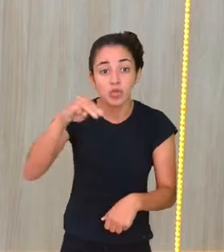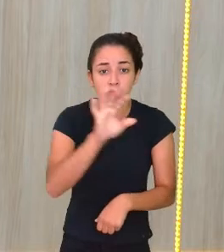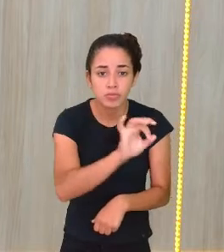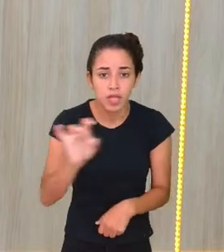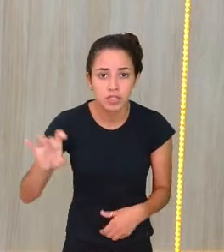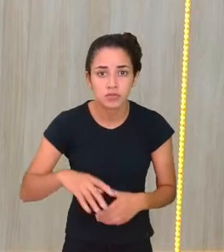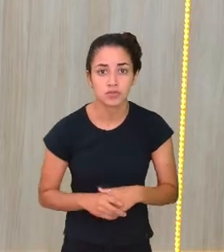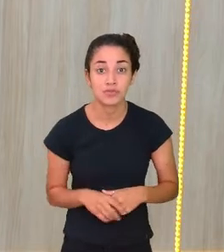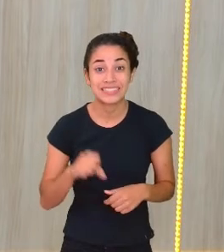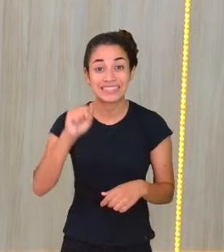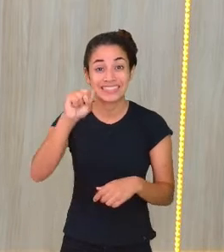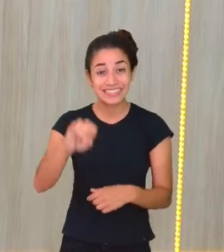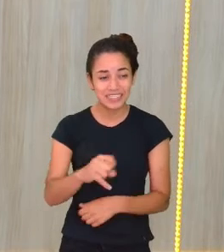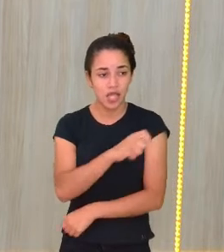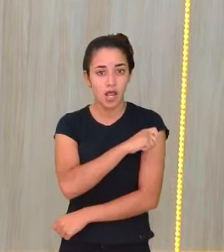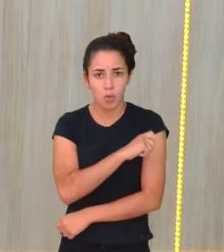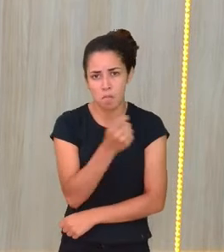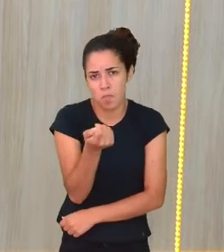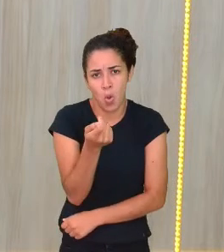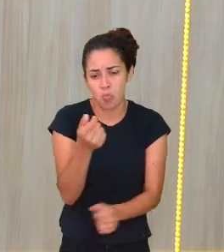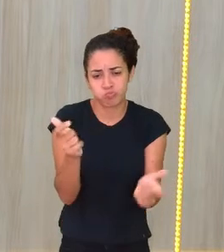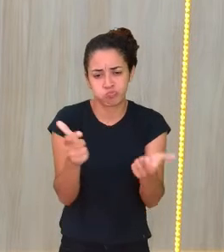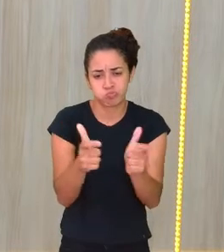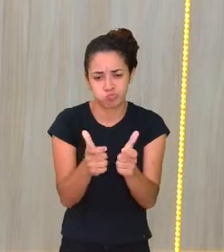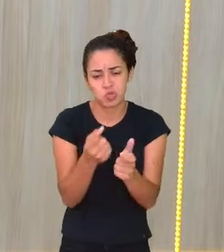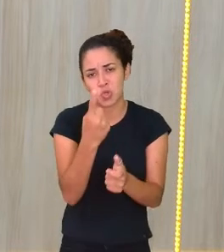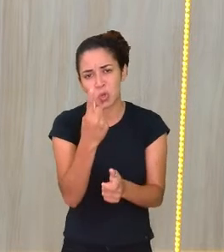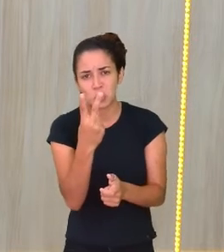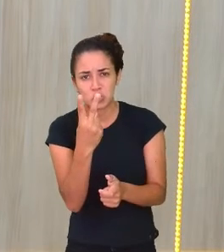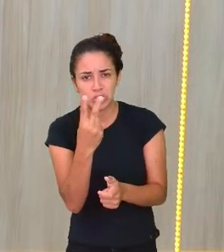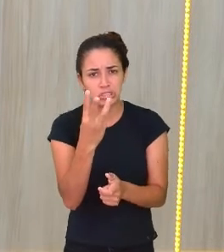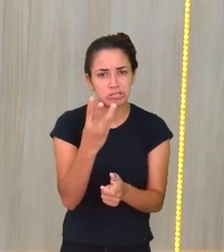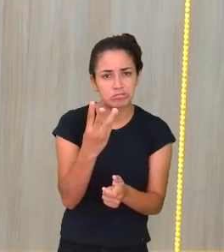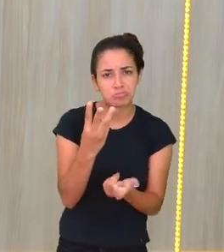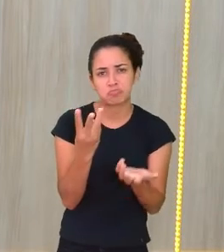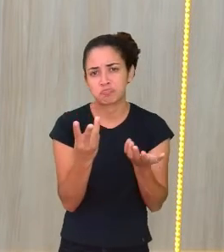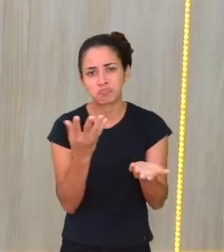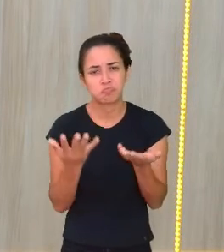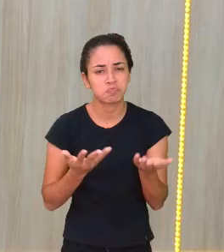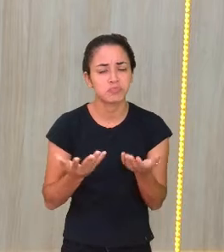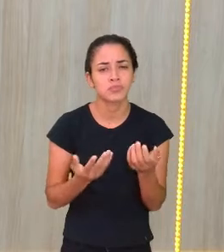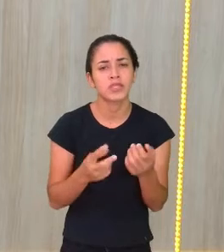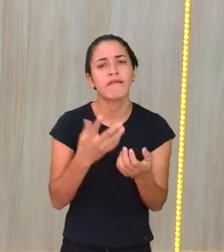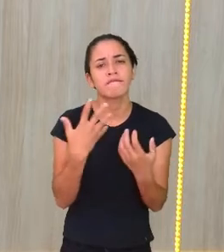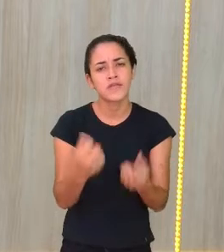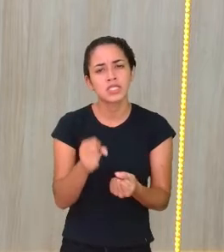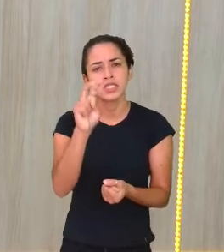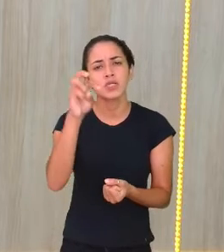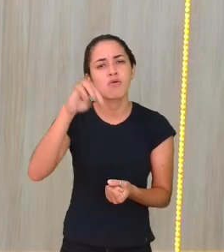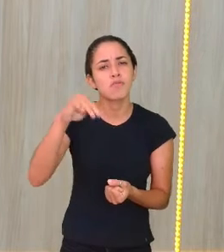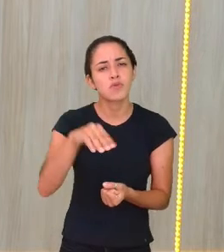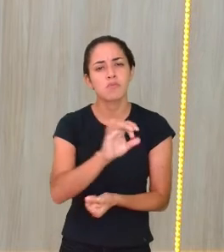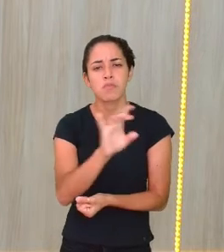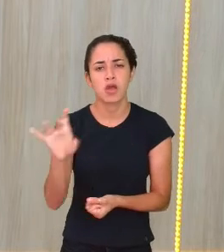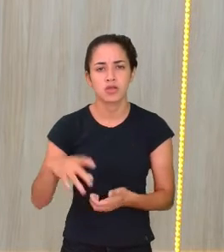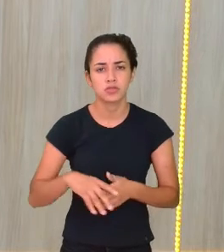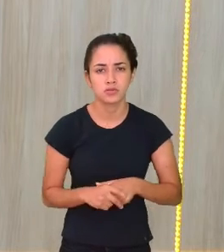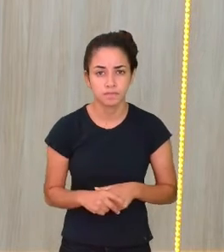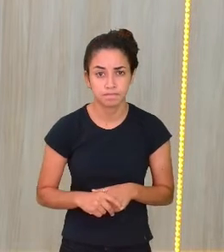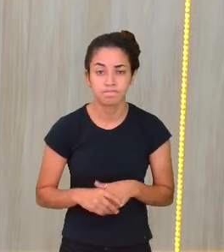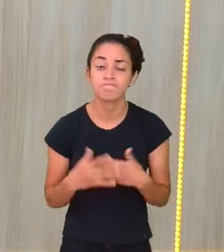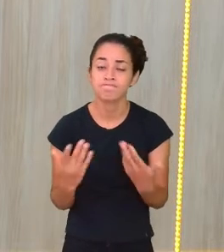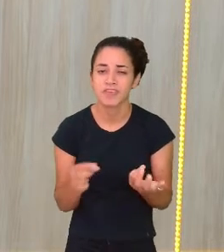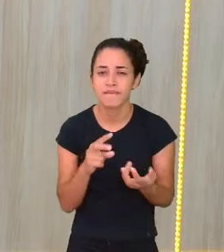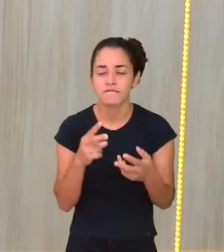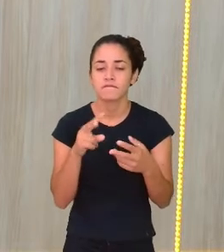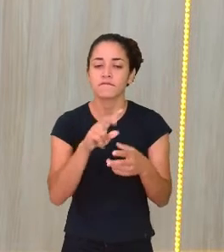Se for pouco estudante, se for pouquinho estudante, 2, 3, vamos ser 5 minutos para cada um. Então, ele